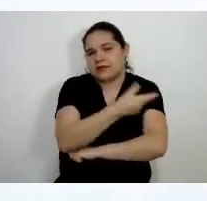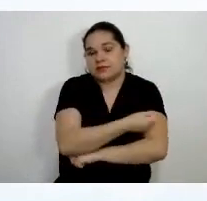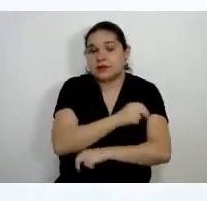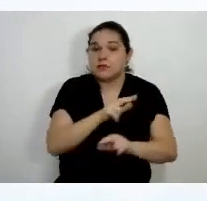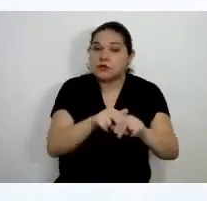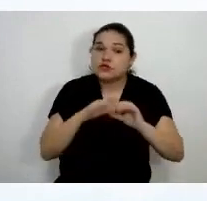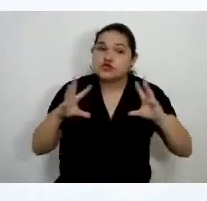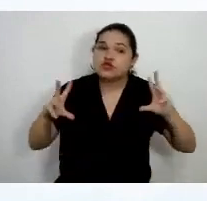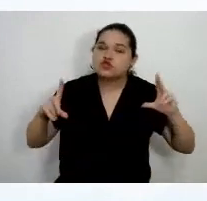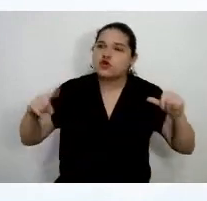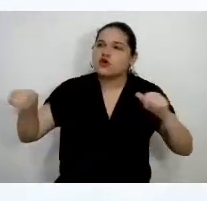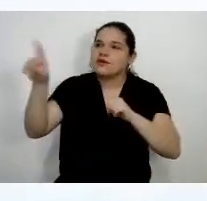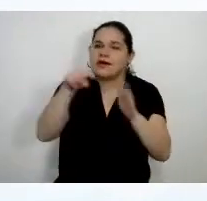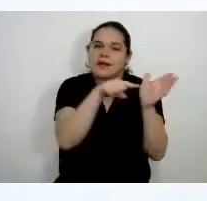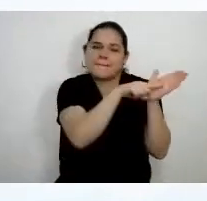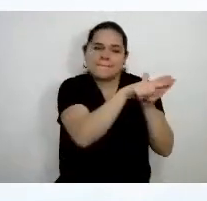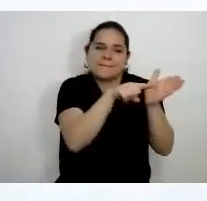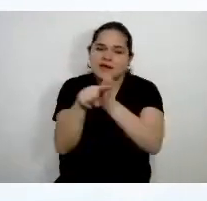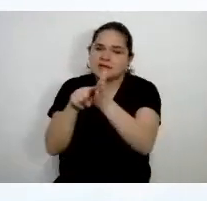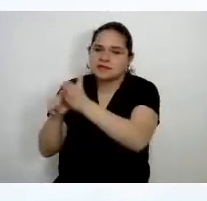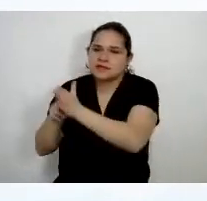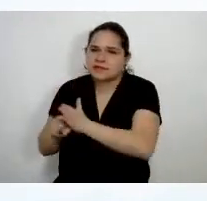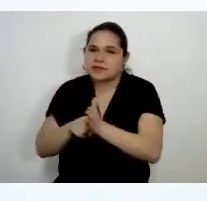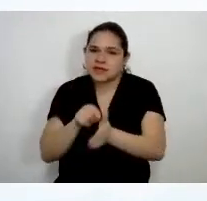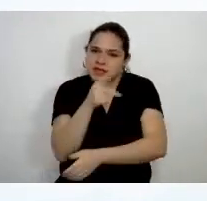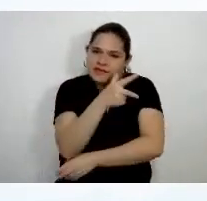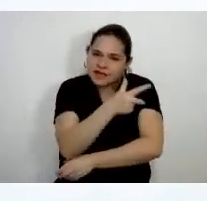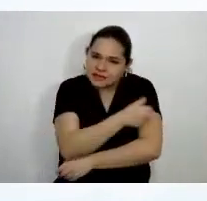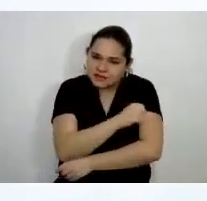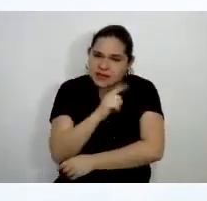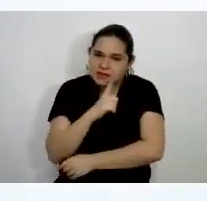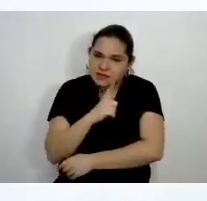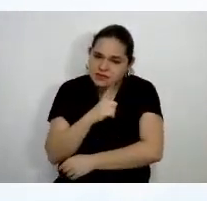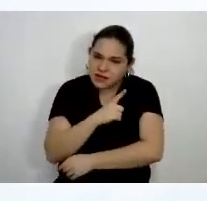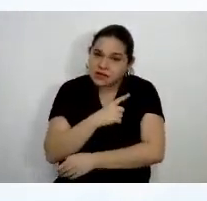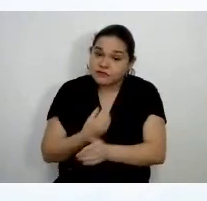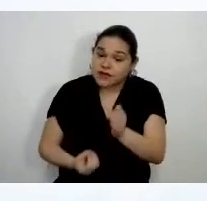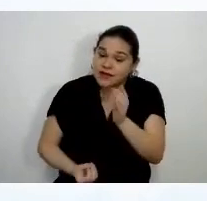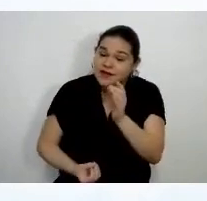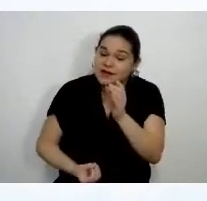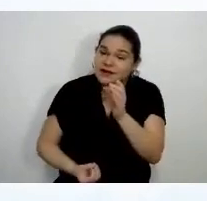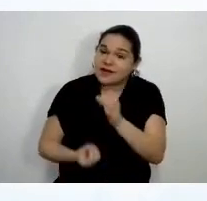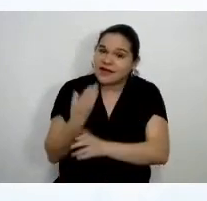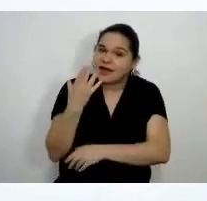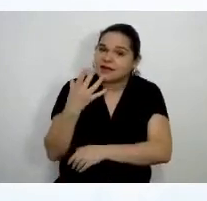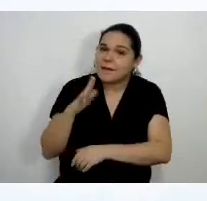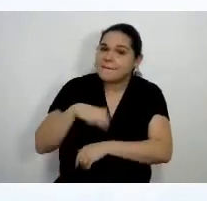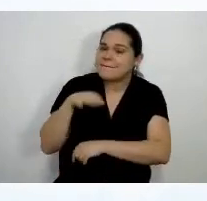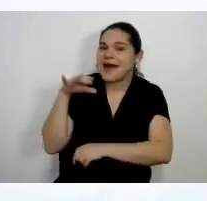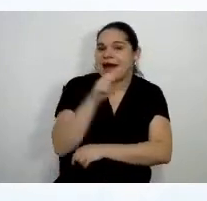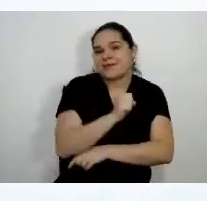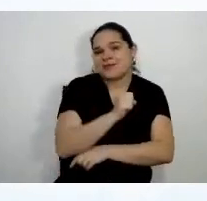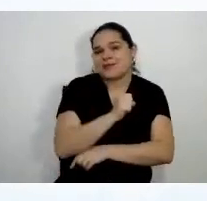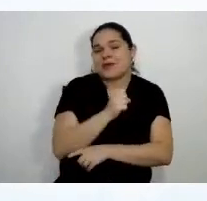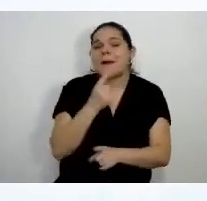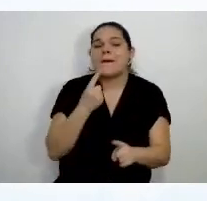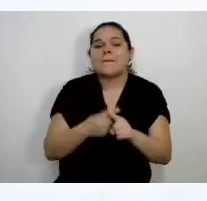estão aí, que nós vamos daqui a pouco já falar sobre elas foram criadas de uma forma mais rápida, justamente